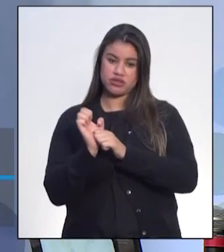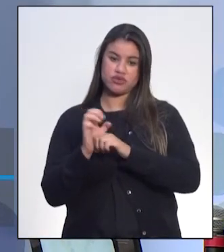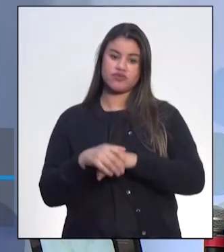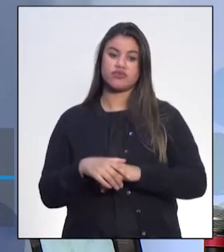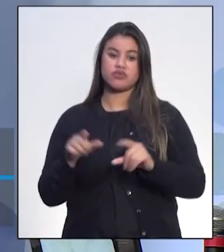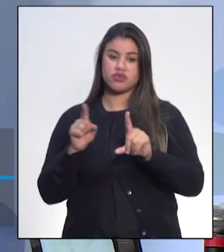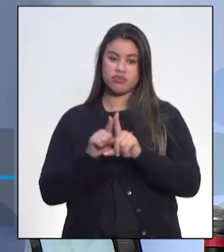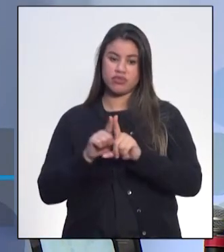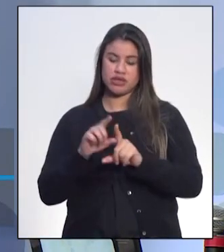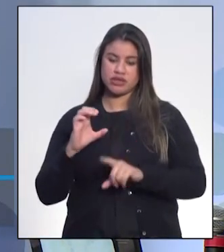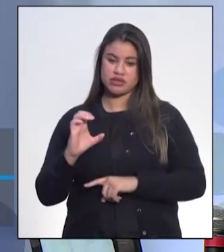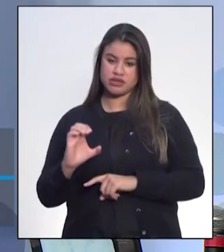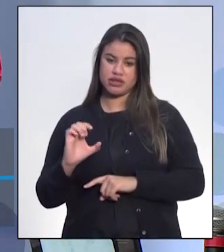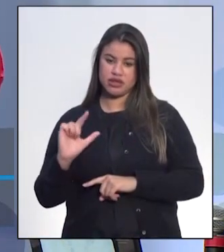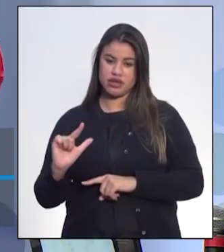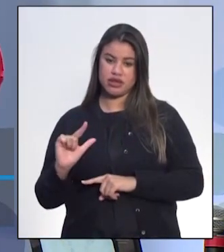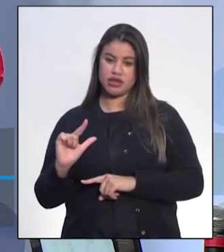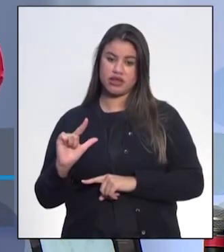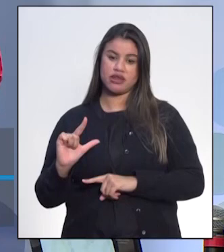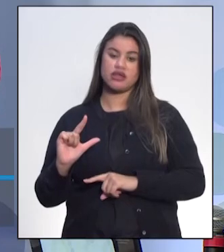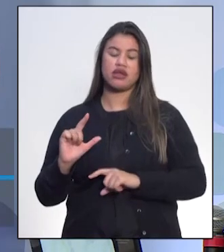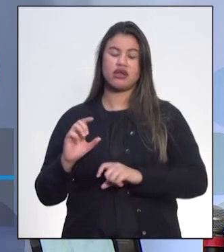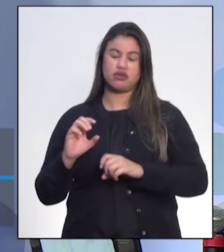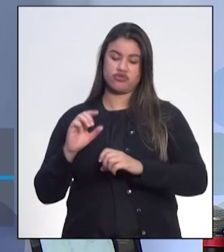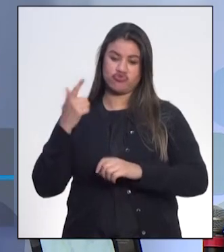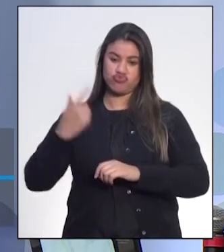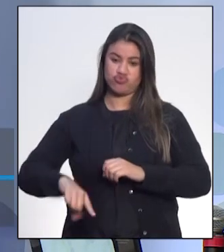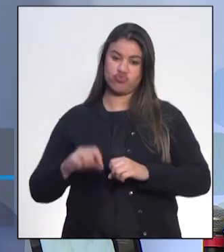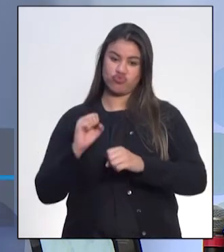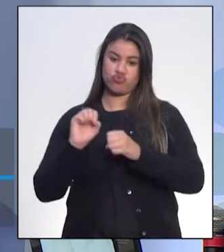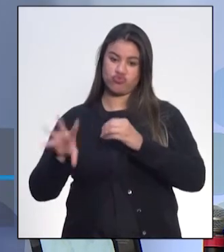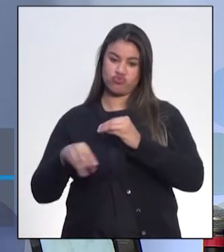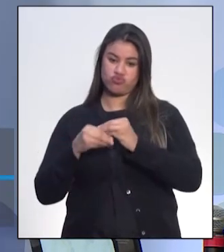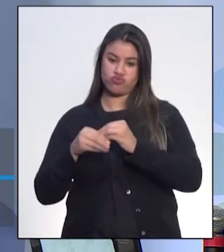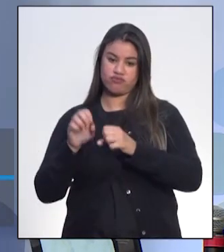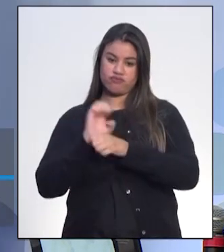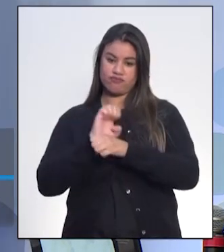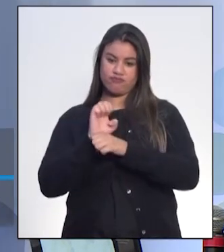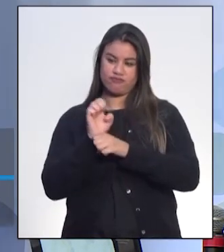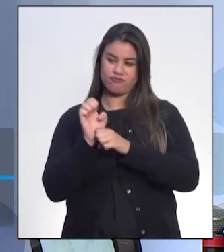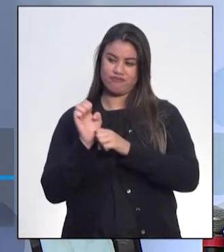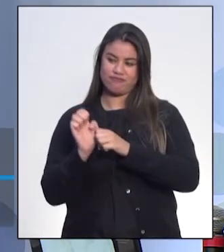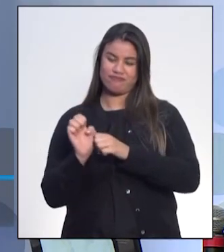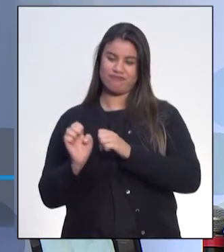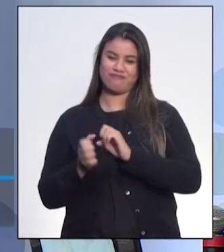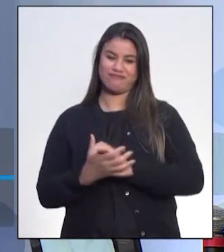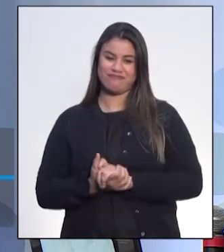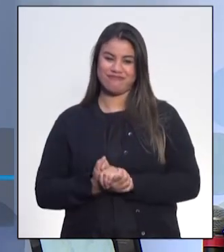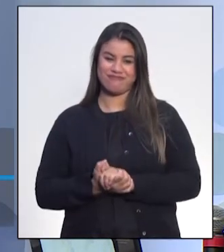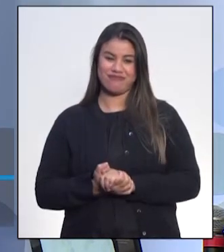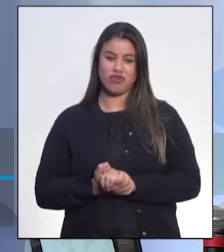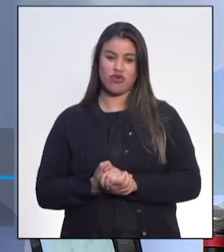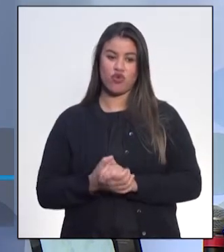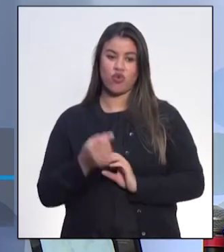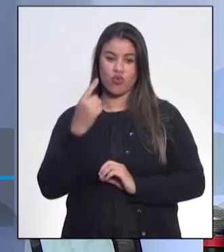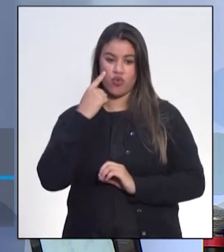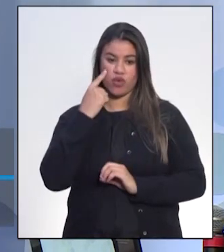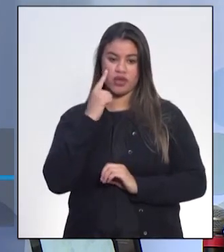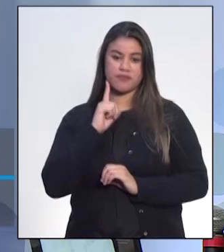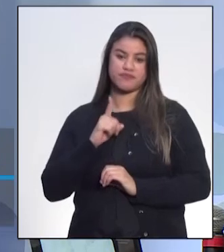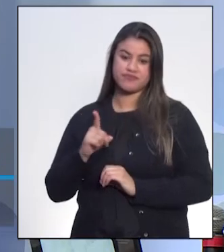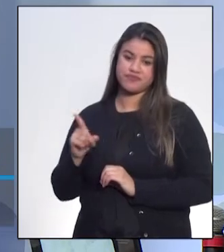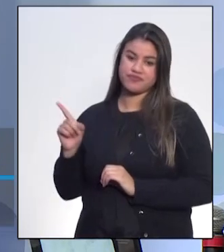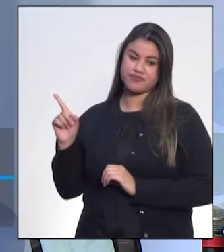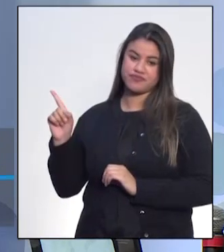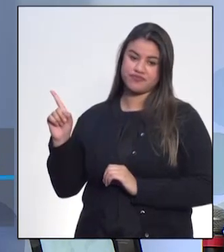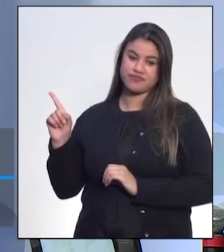Cl, que também ganhou 1 elétron, perfeito? Tá? Aí, o que acontece? Isso aqui nós chamamos que é representação de Lewis.